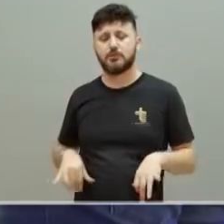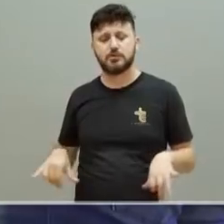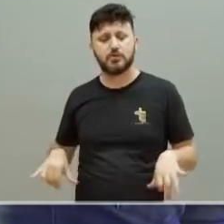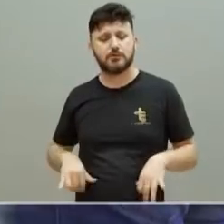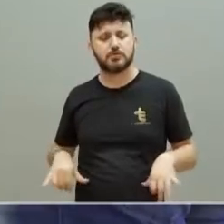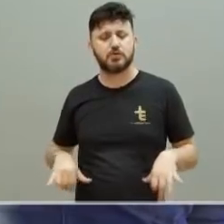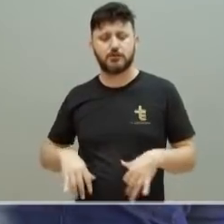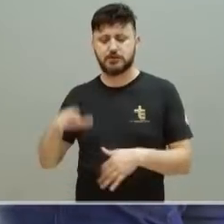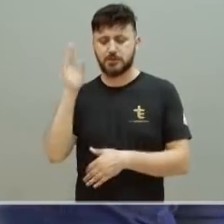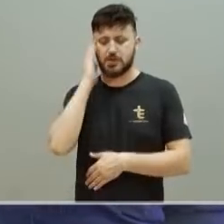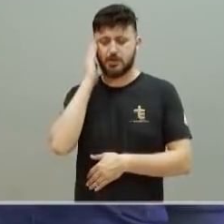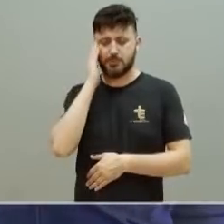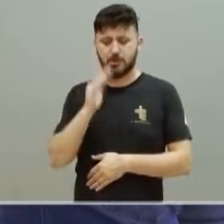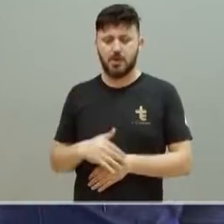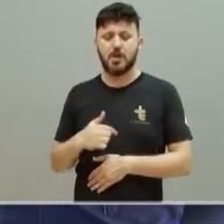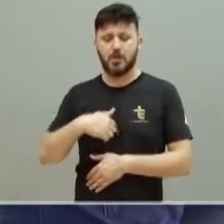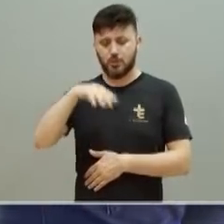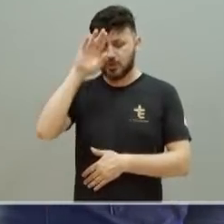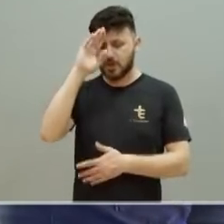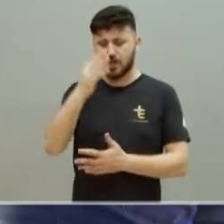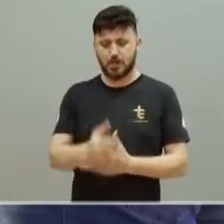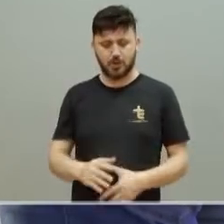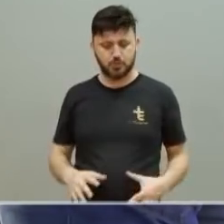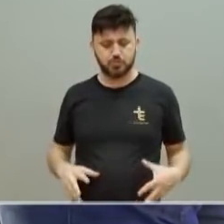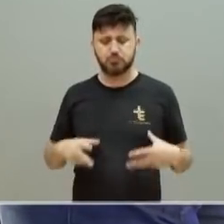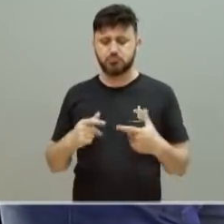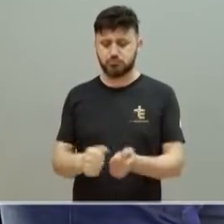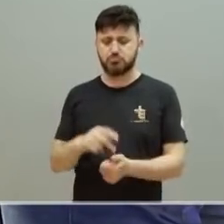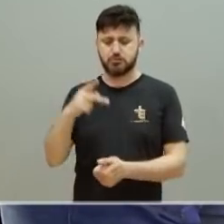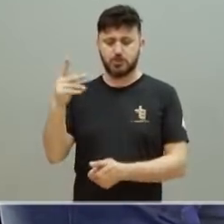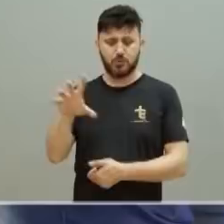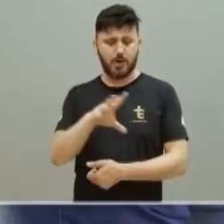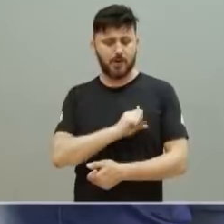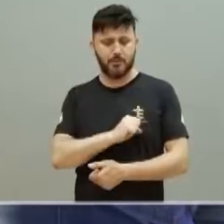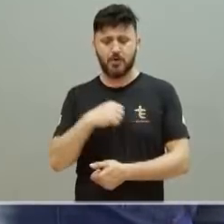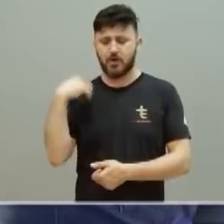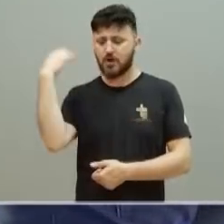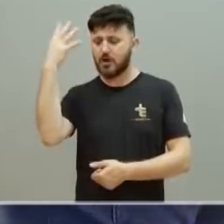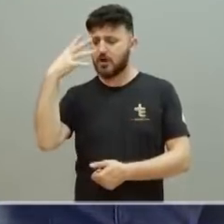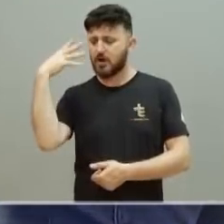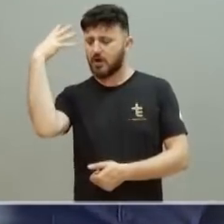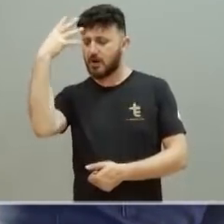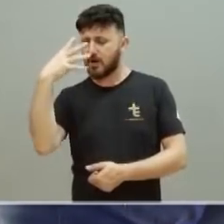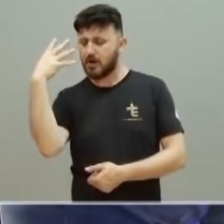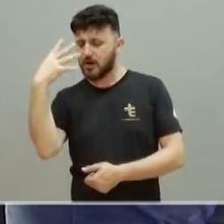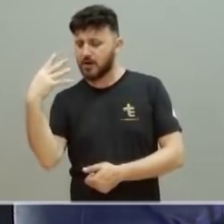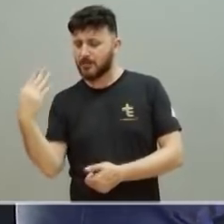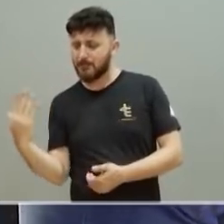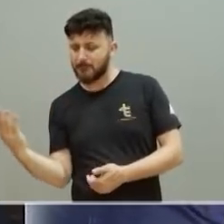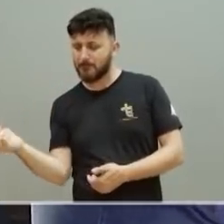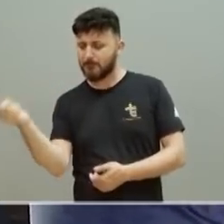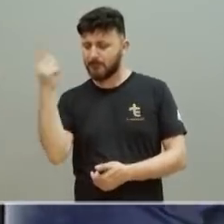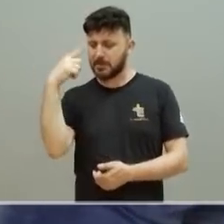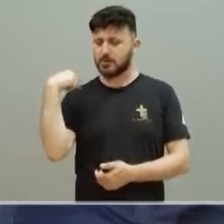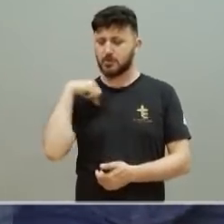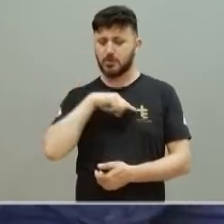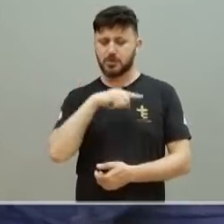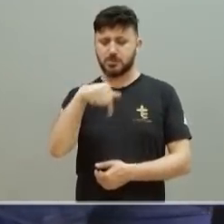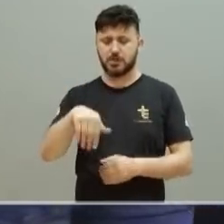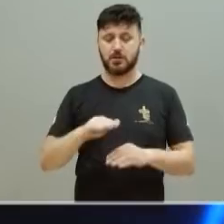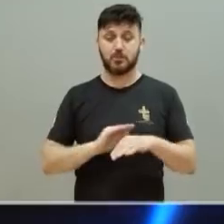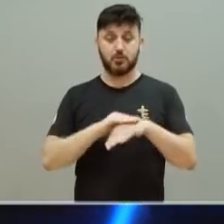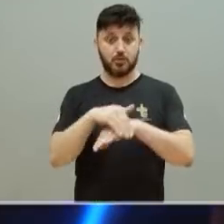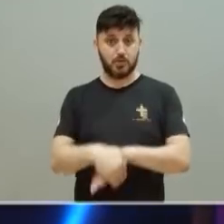eu creio totalmente que foi o teu amor que nos atraiu para essa noite, que nunca mais nós